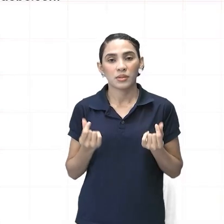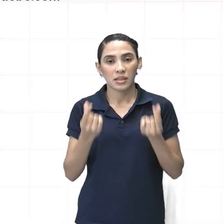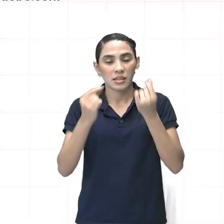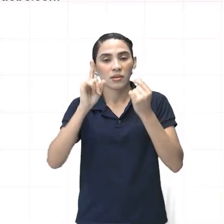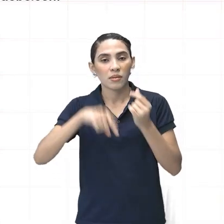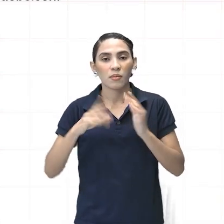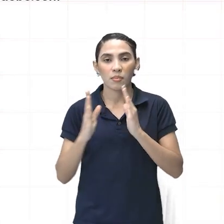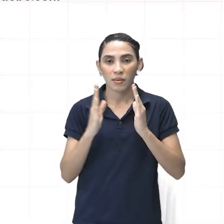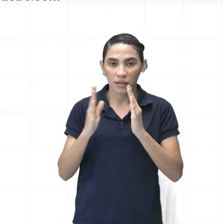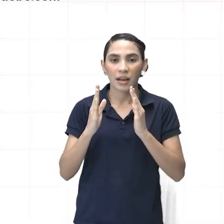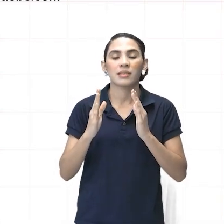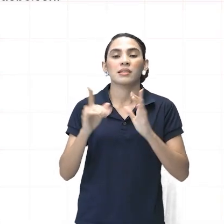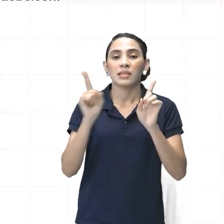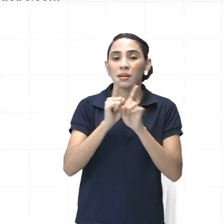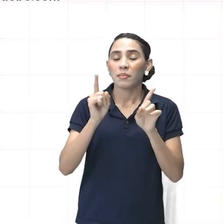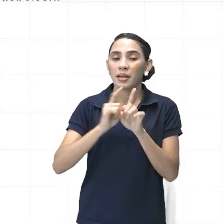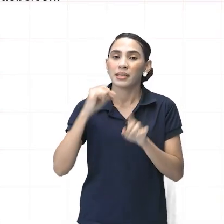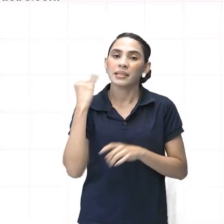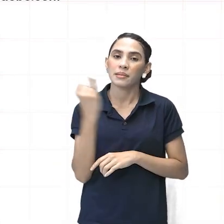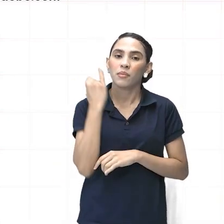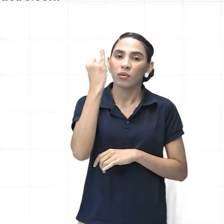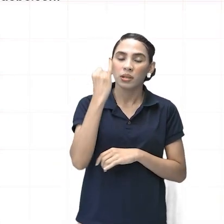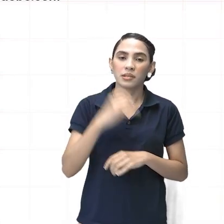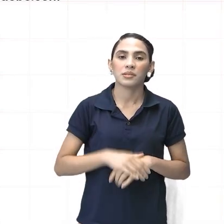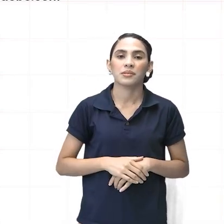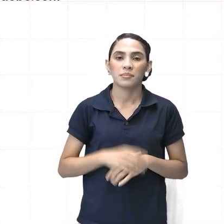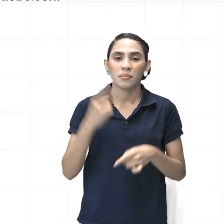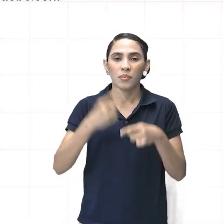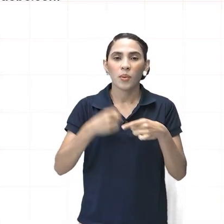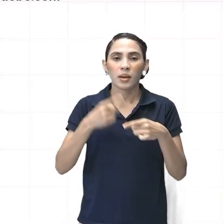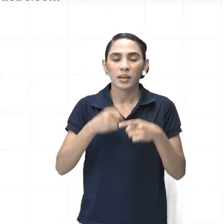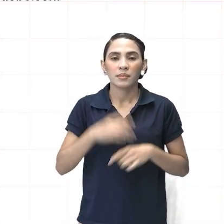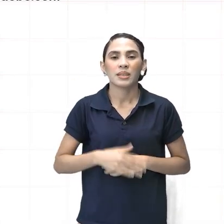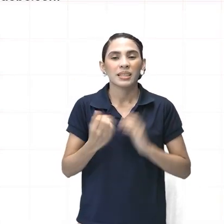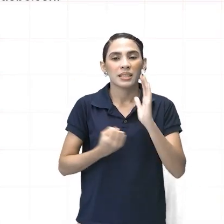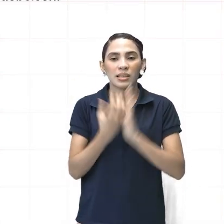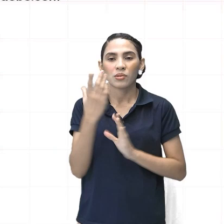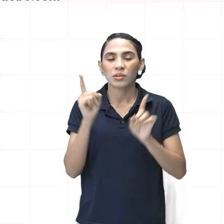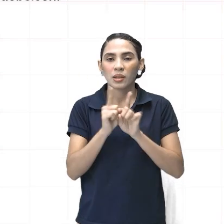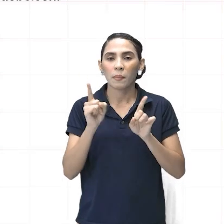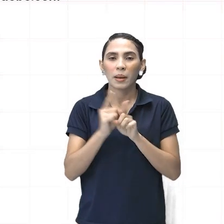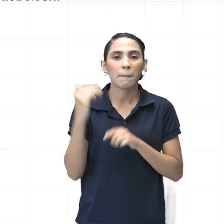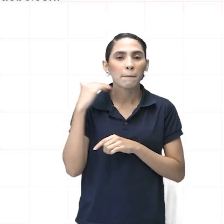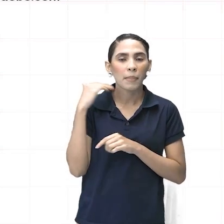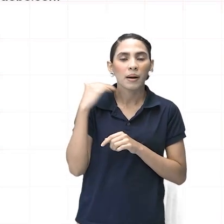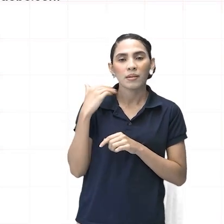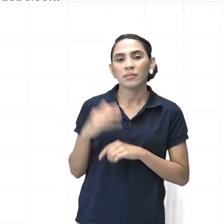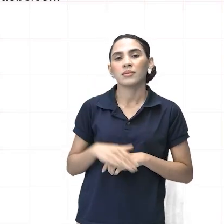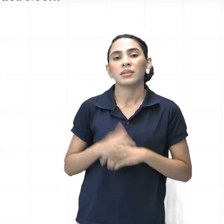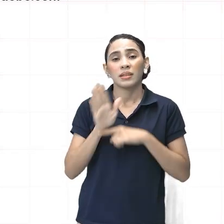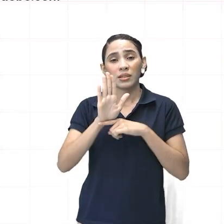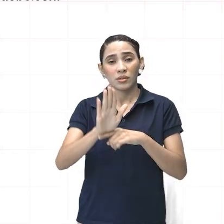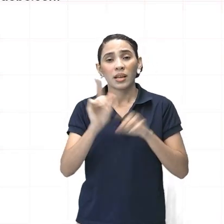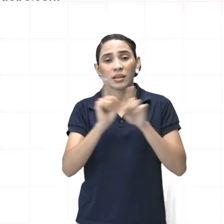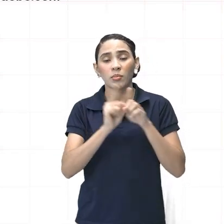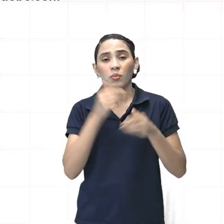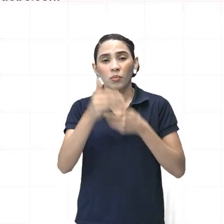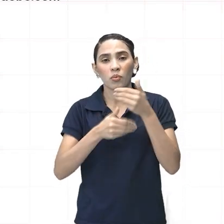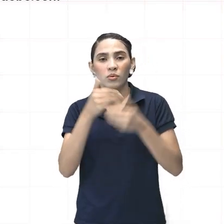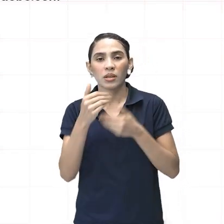ser uma fase do capitalismo também muito importante por conta aí do surgimento dos bancos que acabam ajudando o